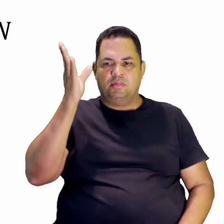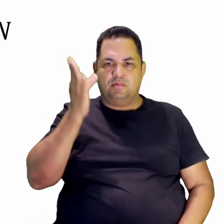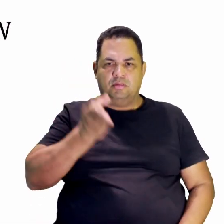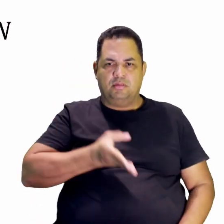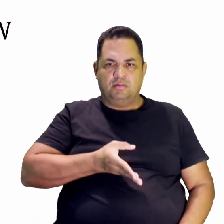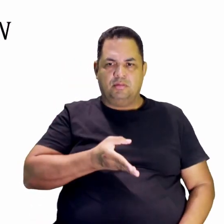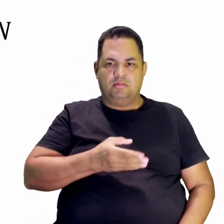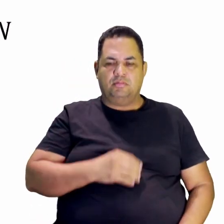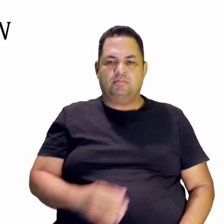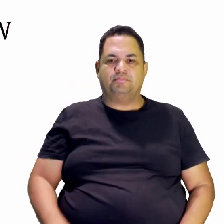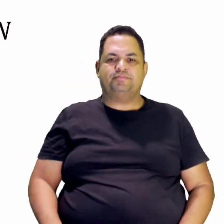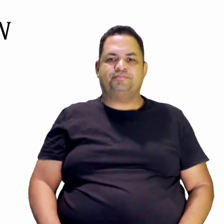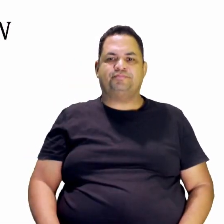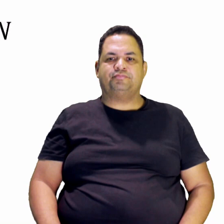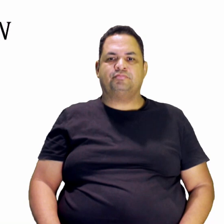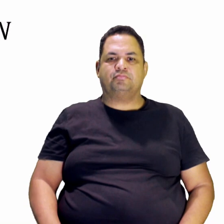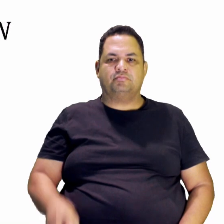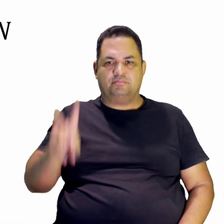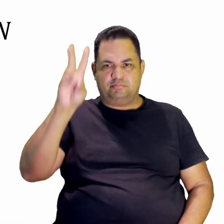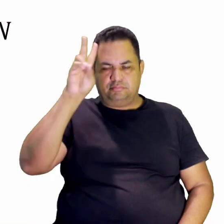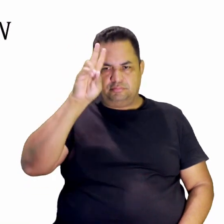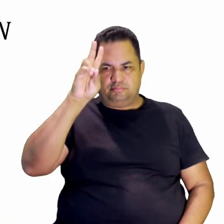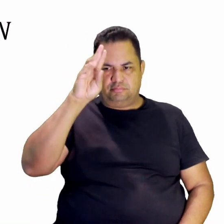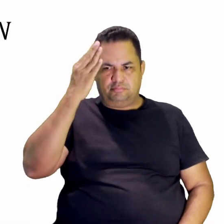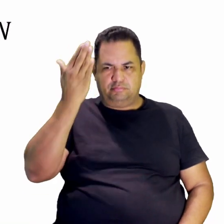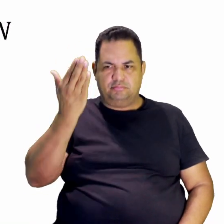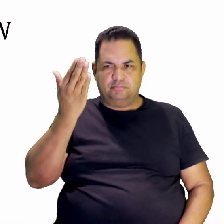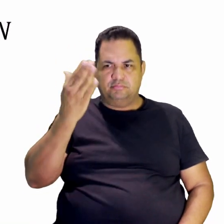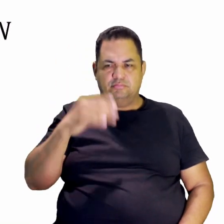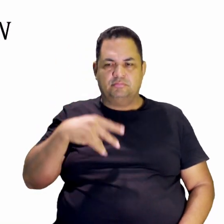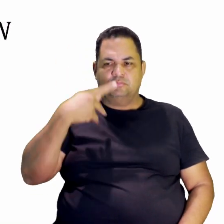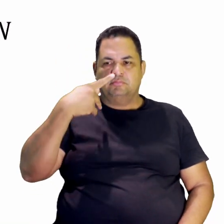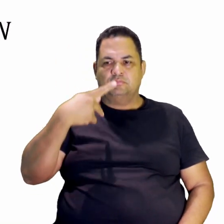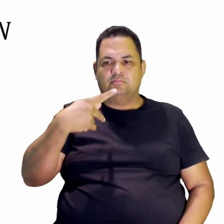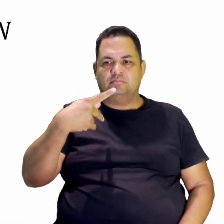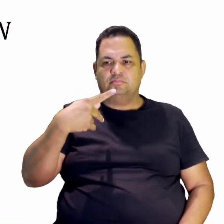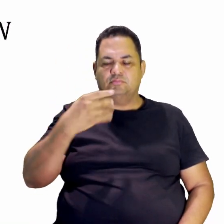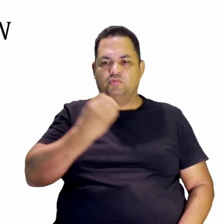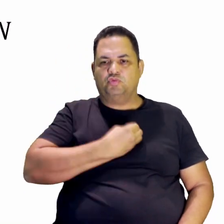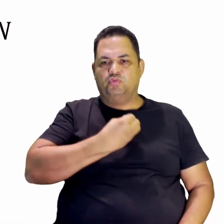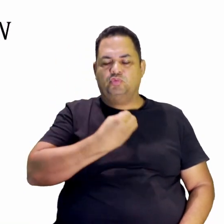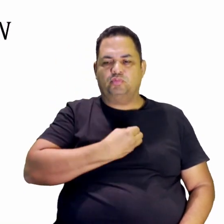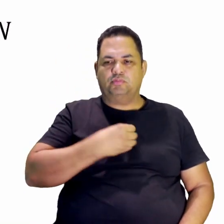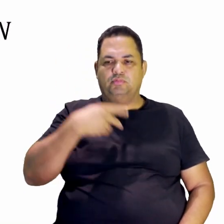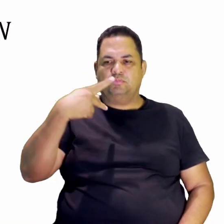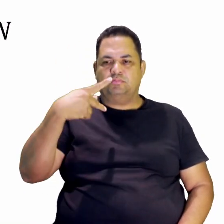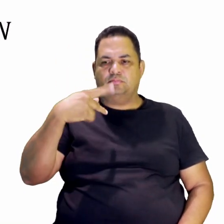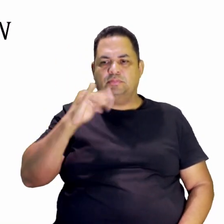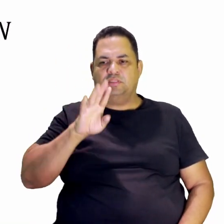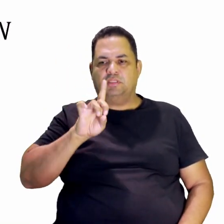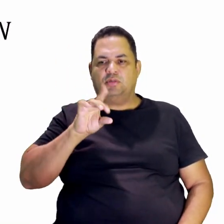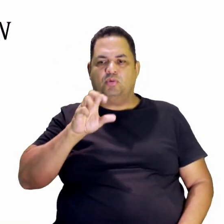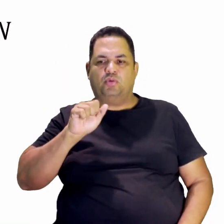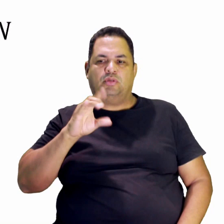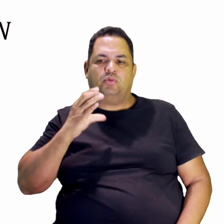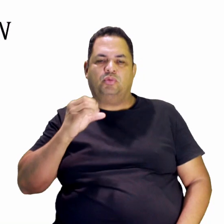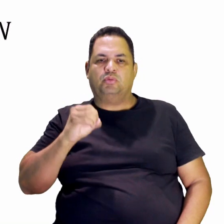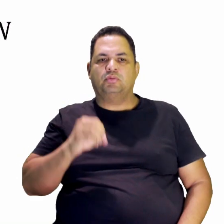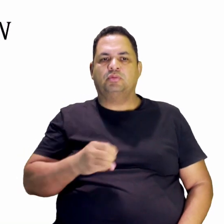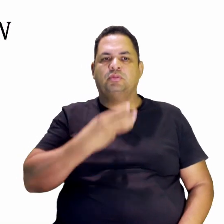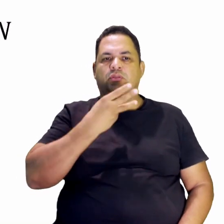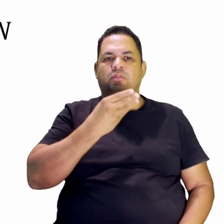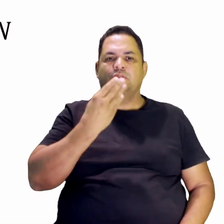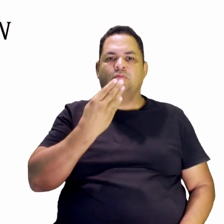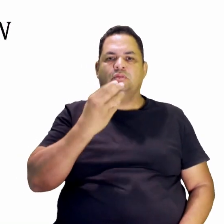força oblíqua de quanto? Pessoal, lembra lá do Pitágoras? Número pitagórico 3, 4 e